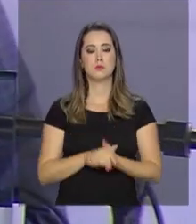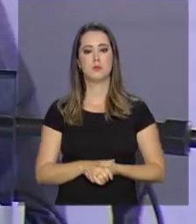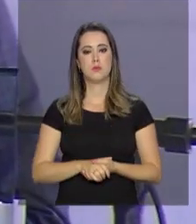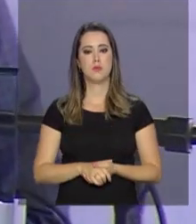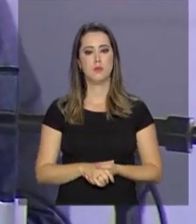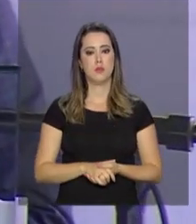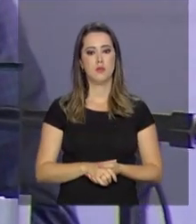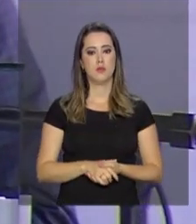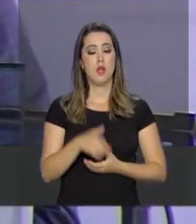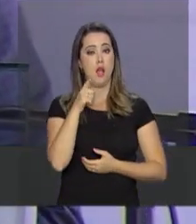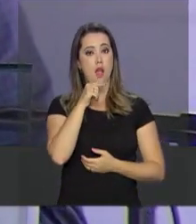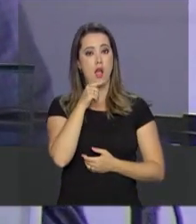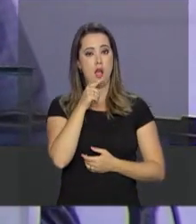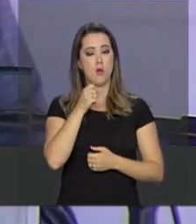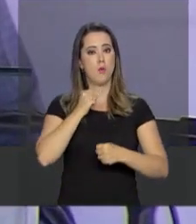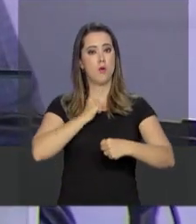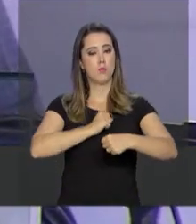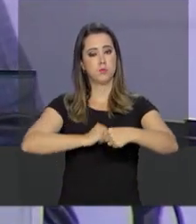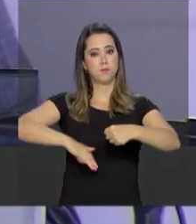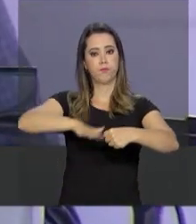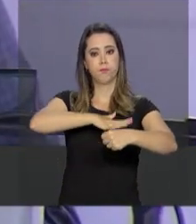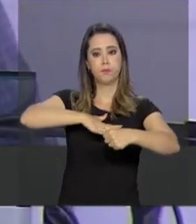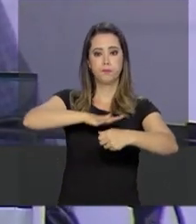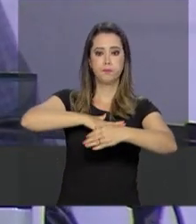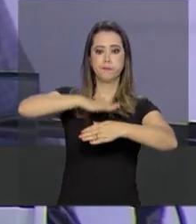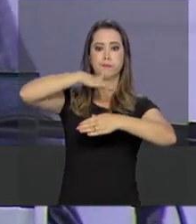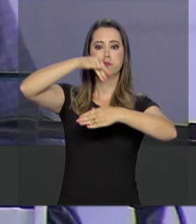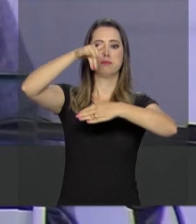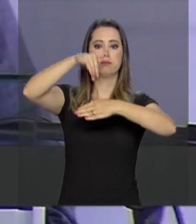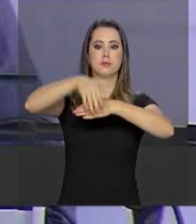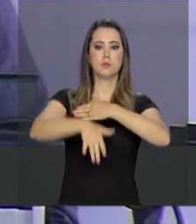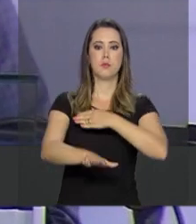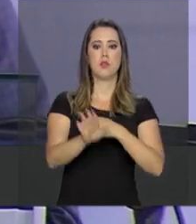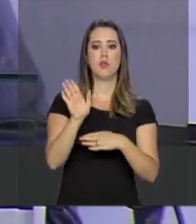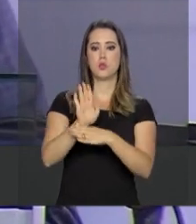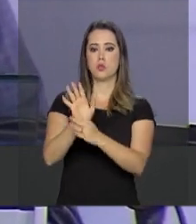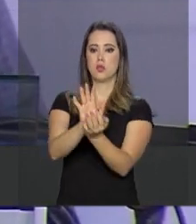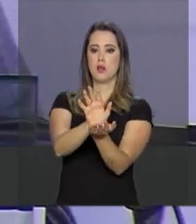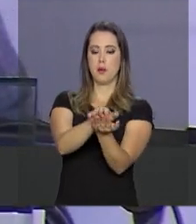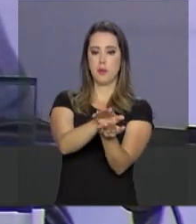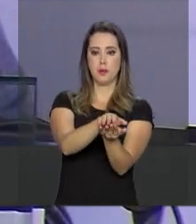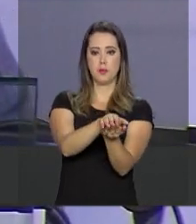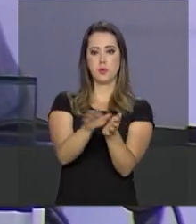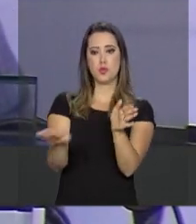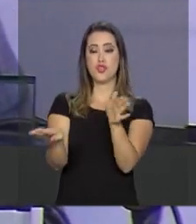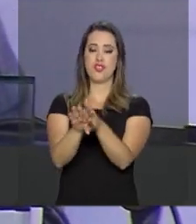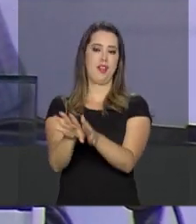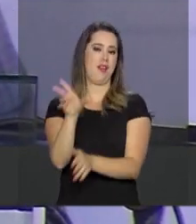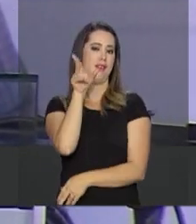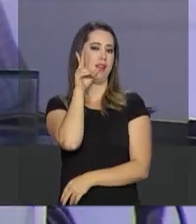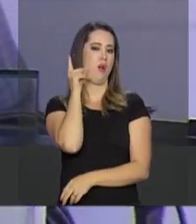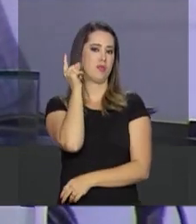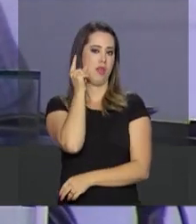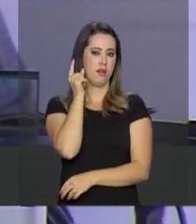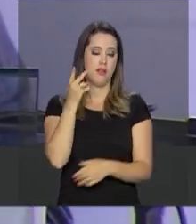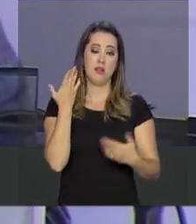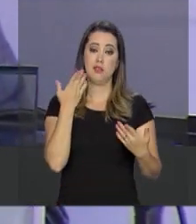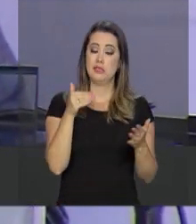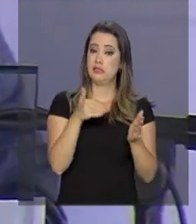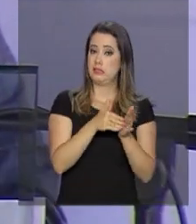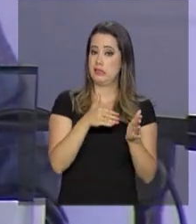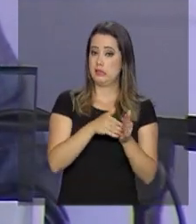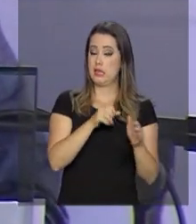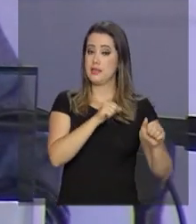bombeada ampliará o atendimento aos pernambucanos atingirá o ceará até